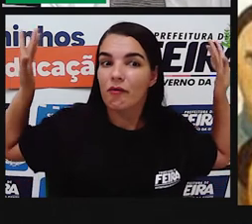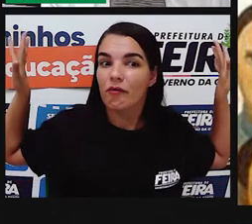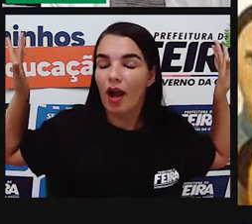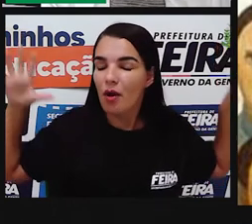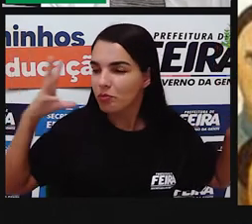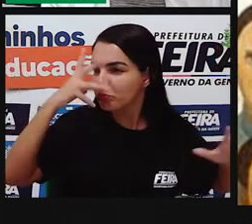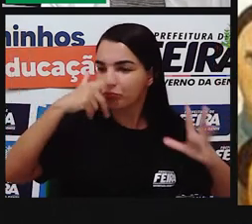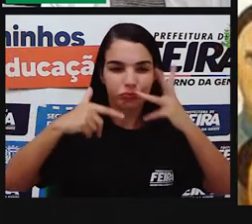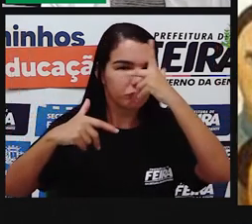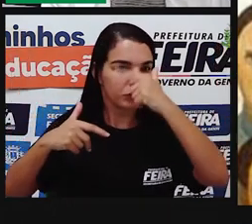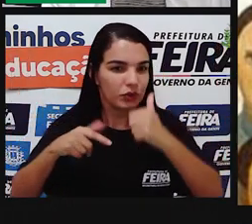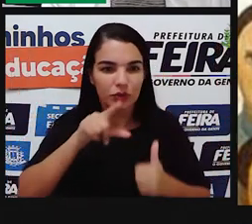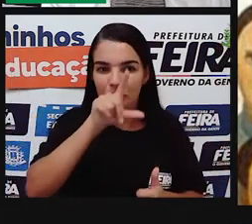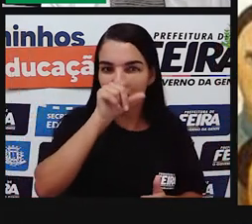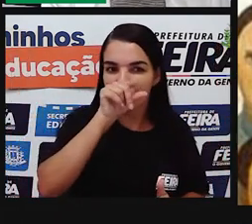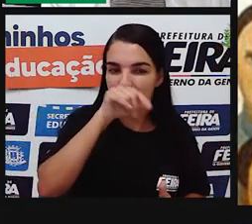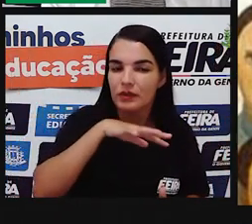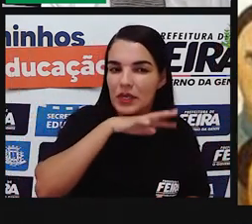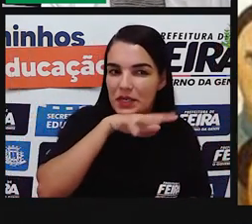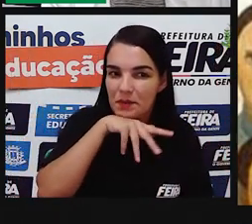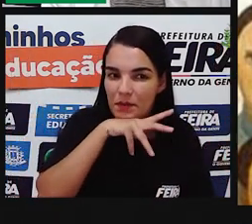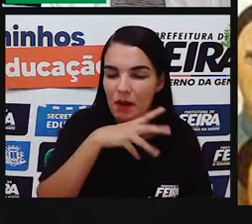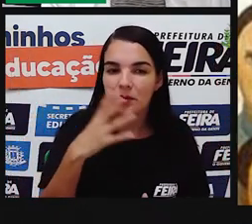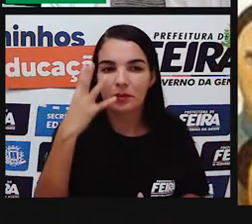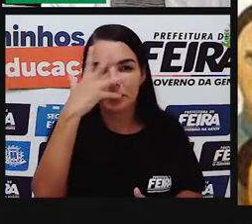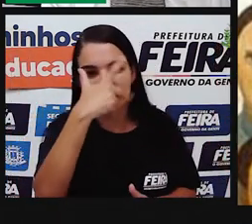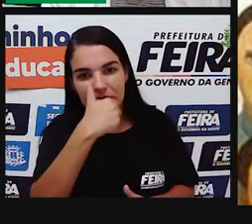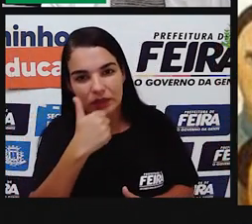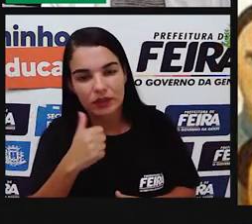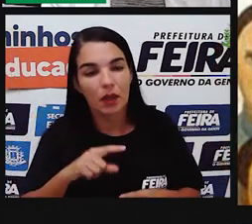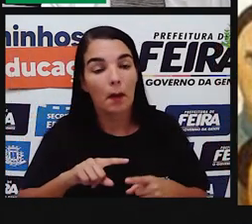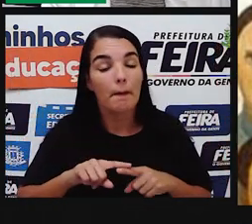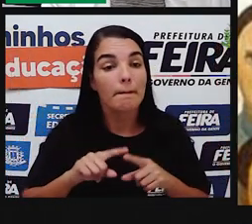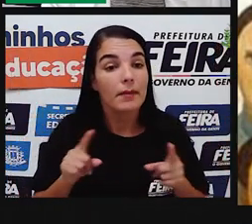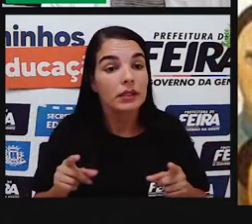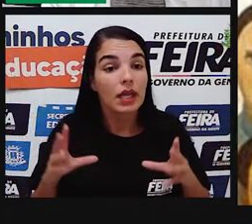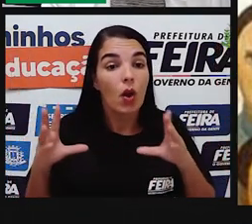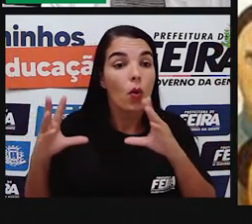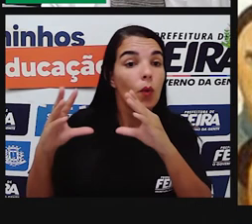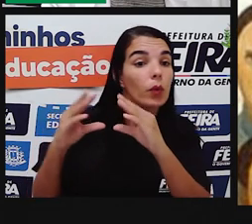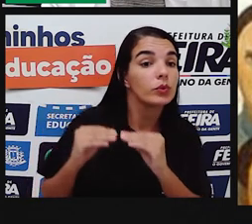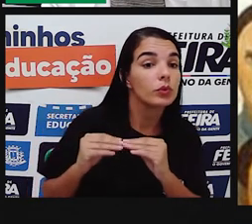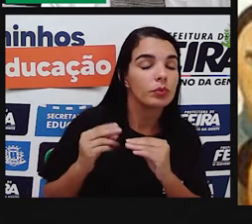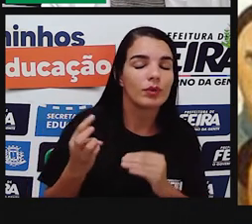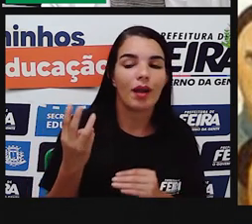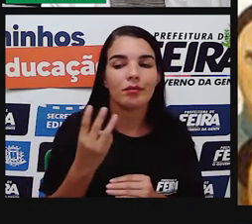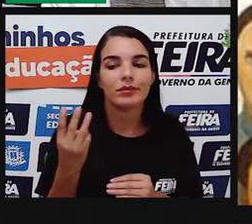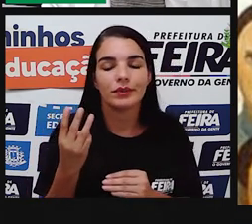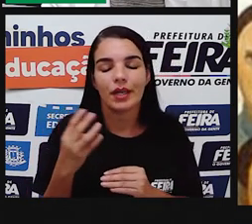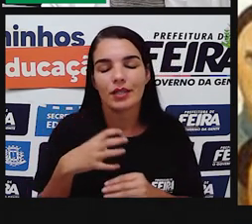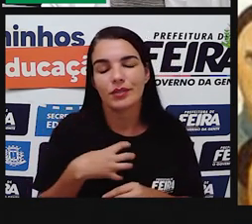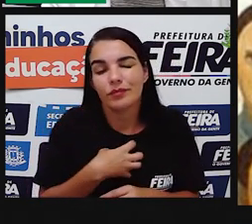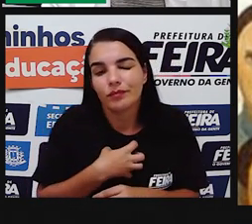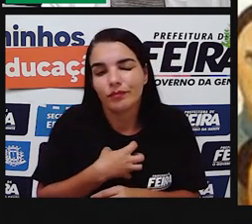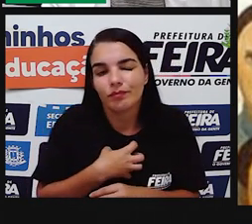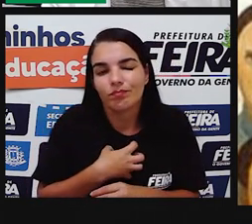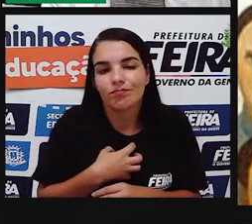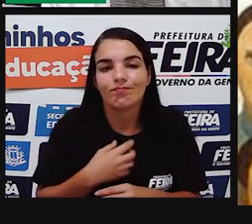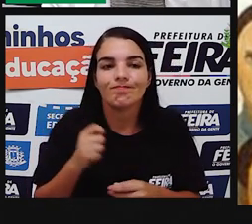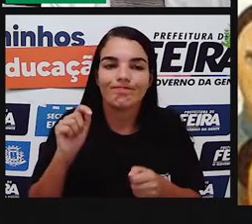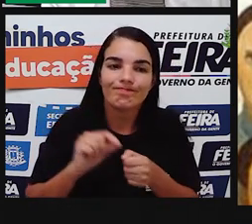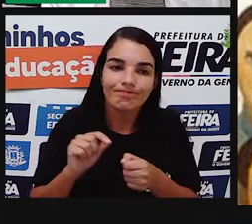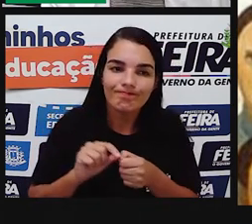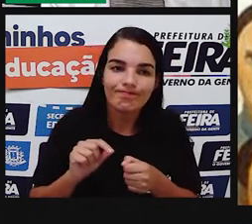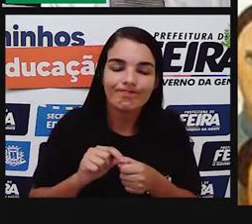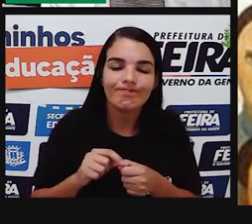ele resume, ele traz em si essas três formas de atitude que a gente pode